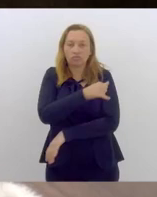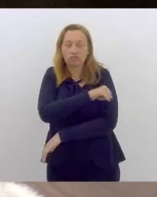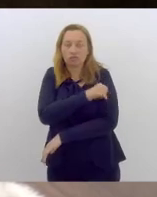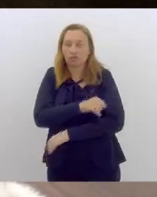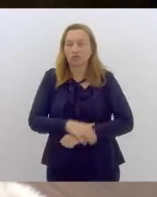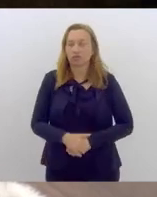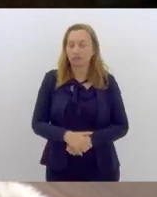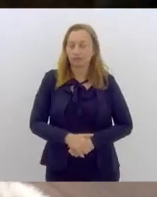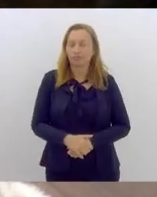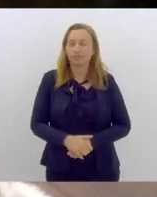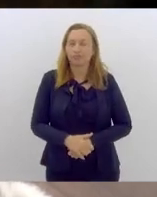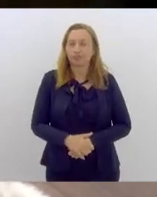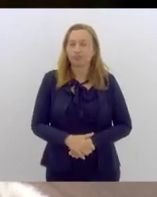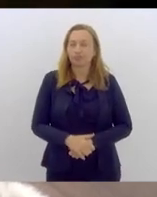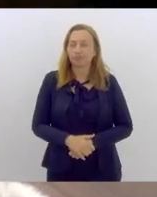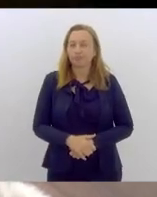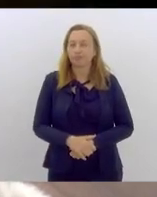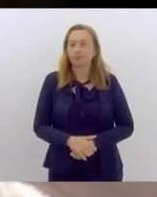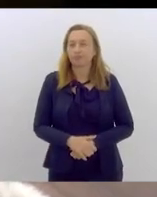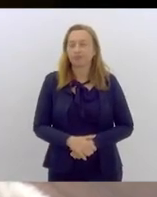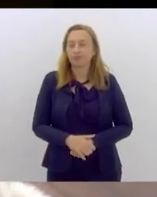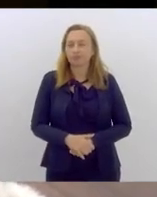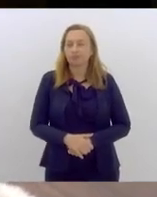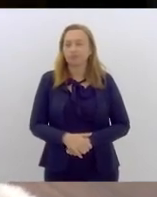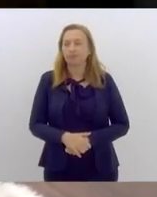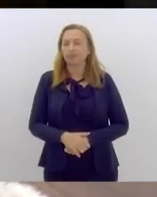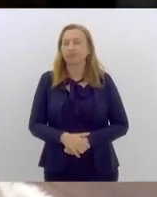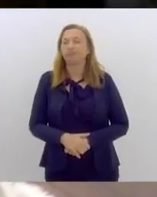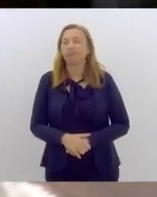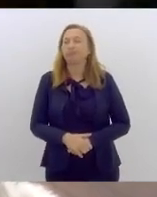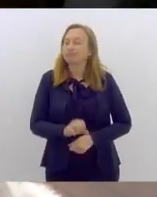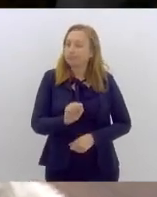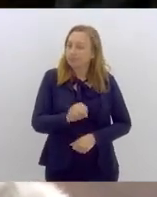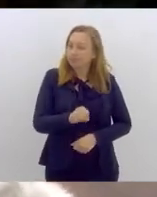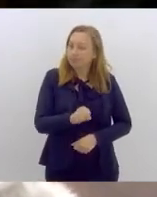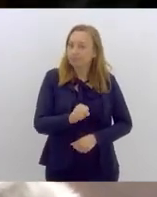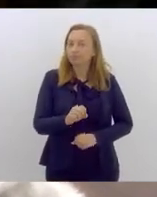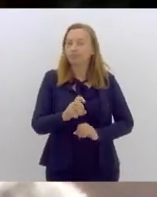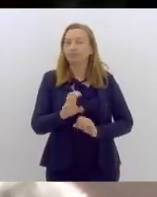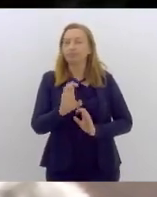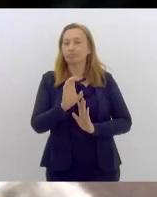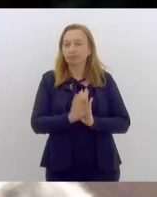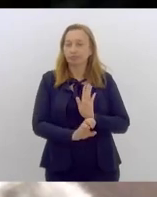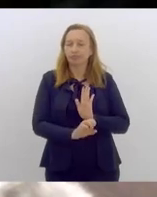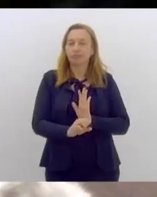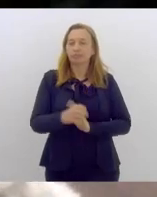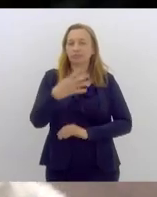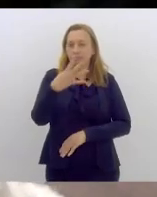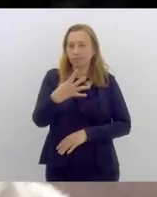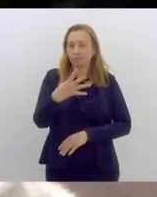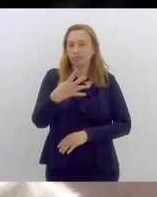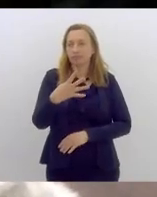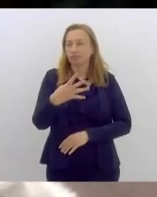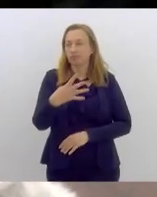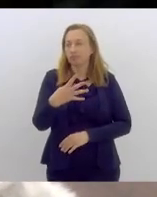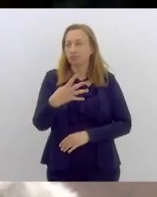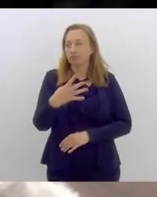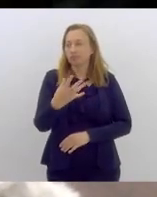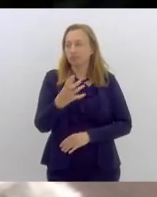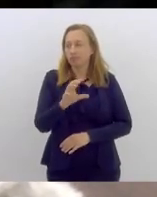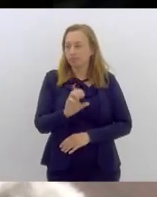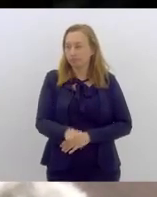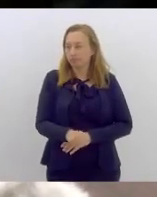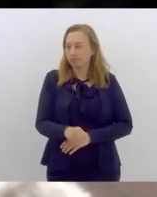de Janeiro. O parecer é favorável à emenda 4, favorável